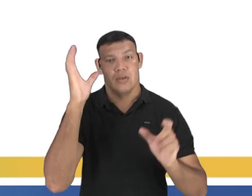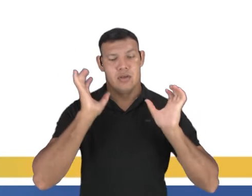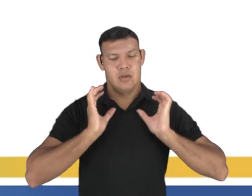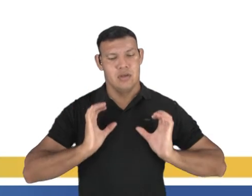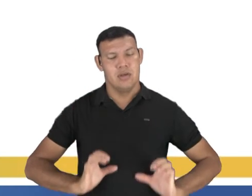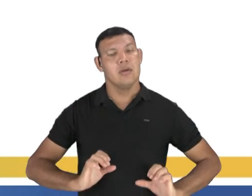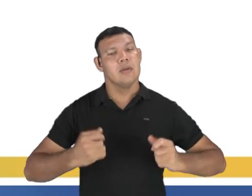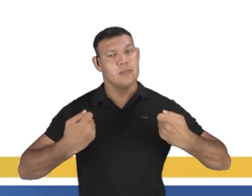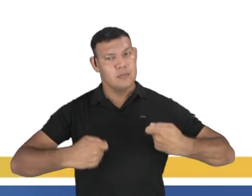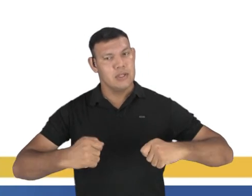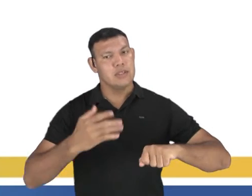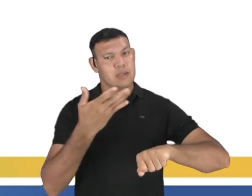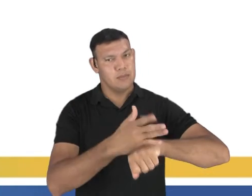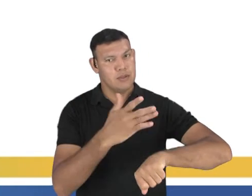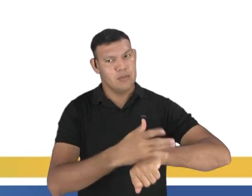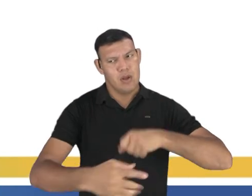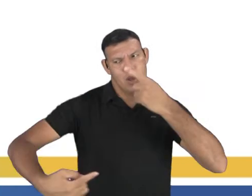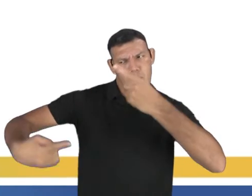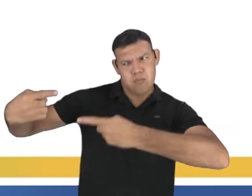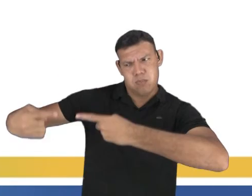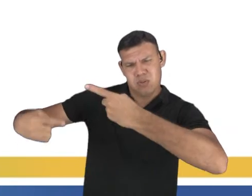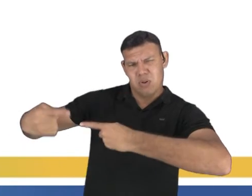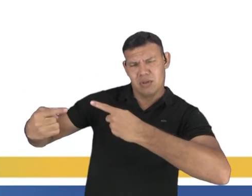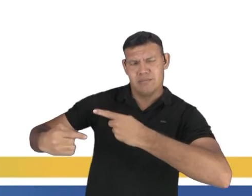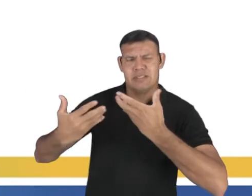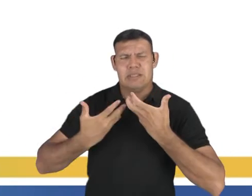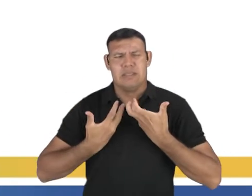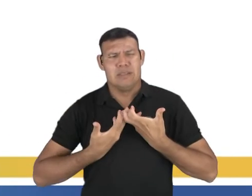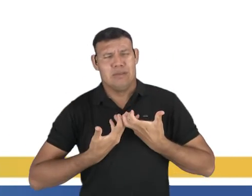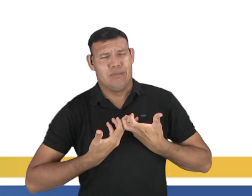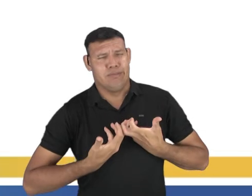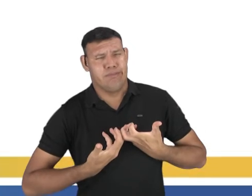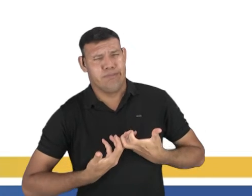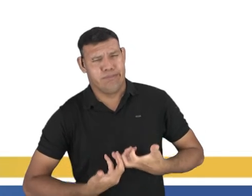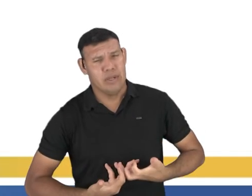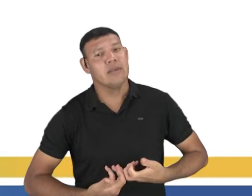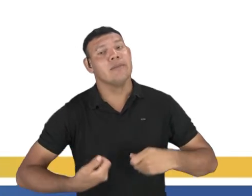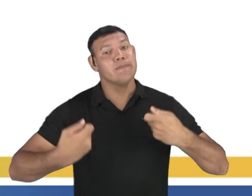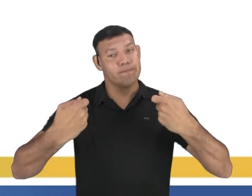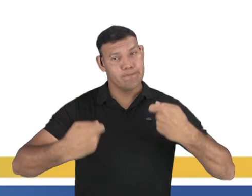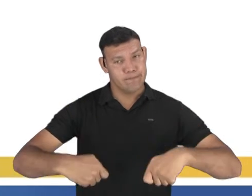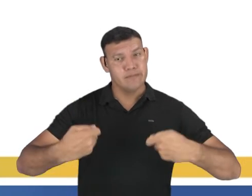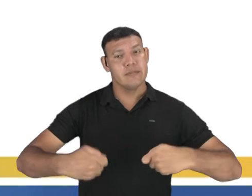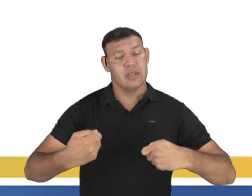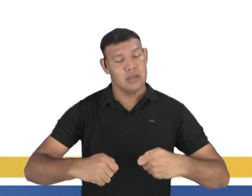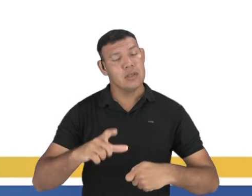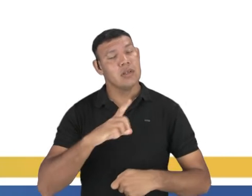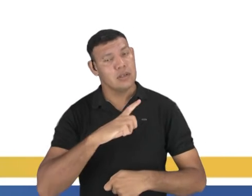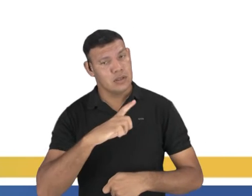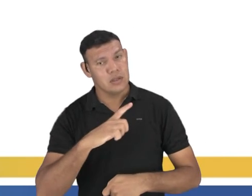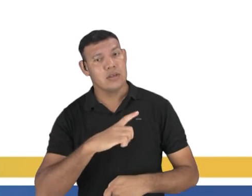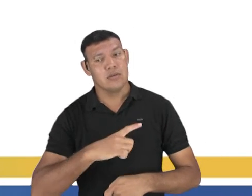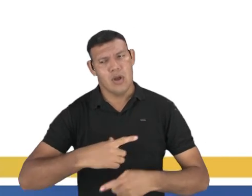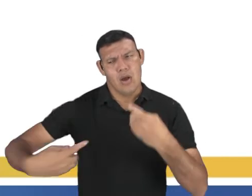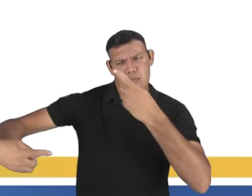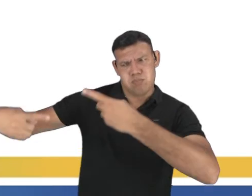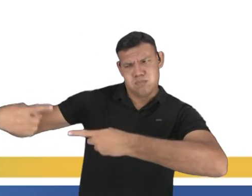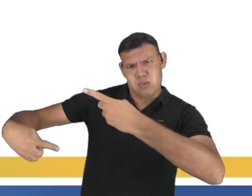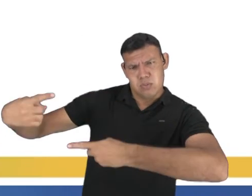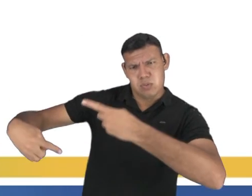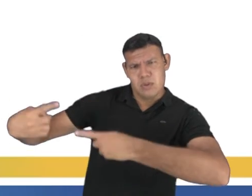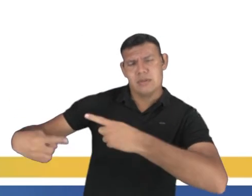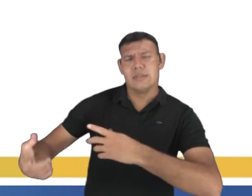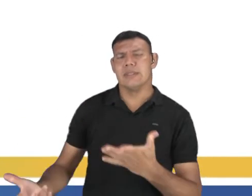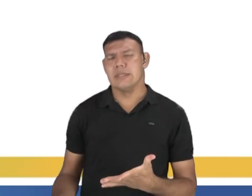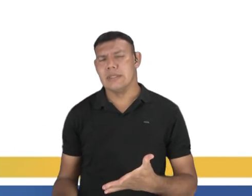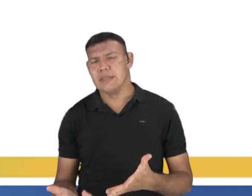participar. O debate, por mais exaustivo que seja, ele tem que existir. E o debate para uma tomada